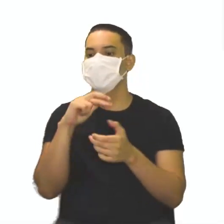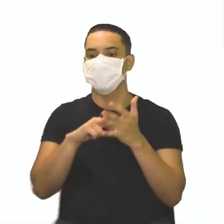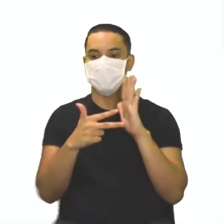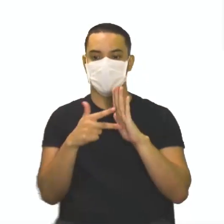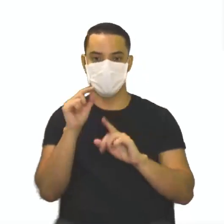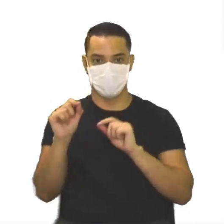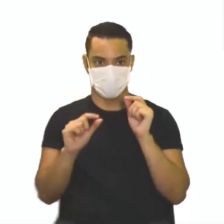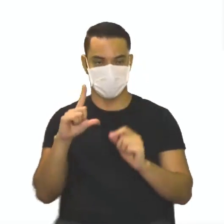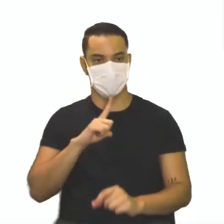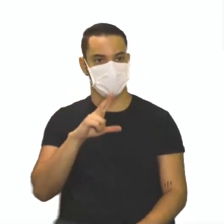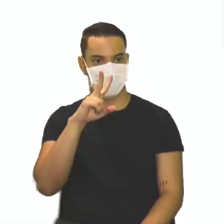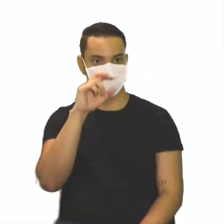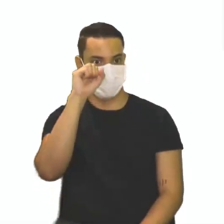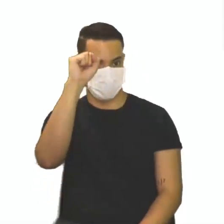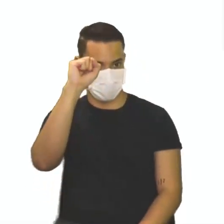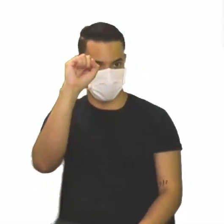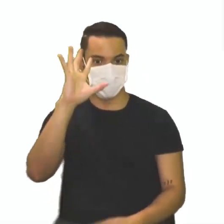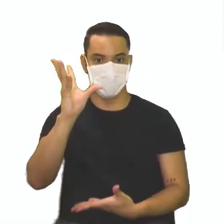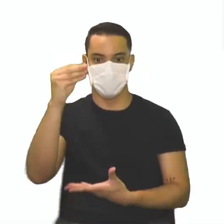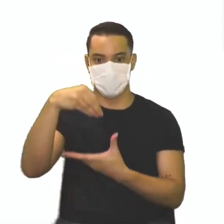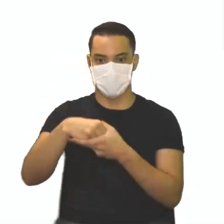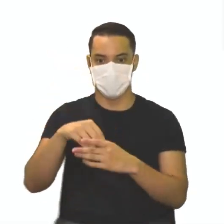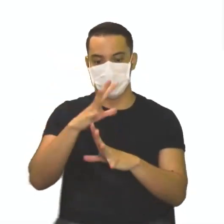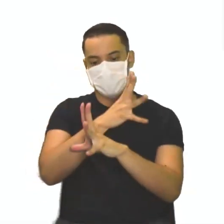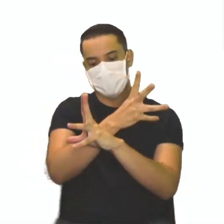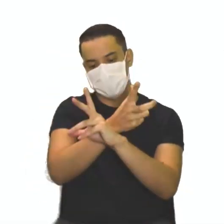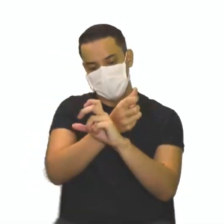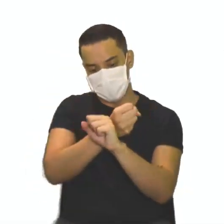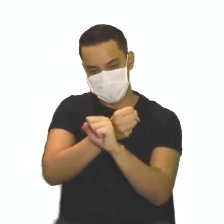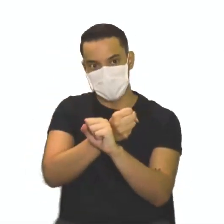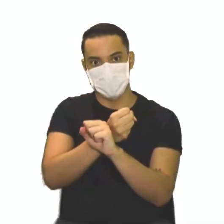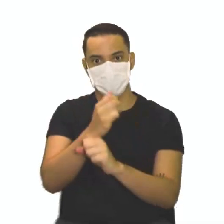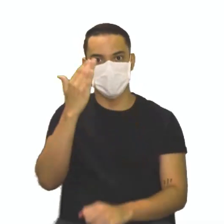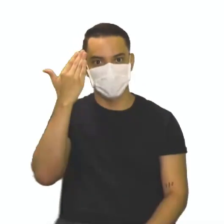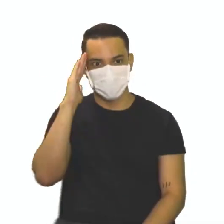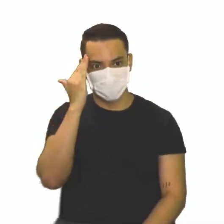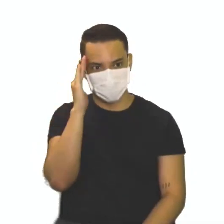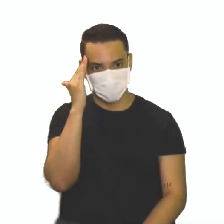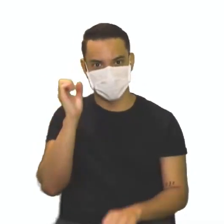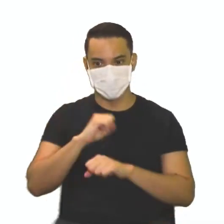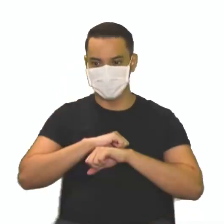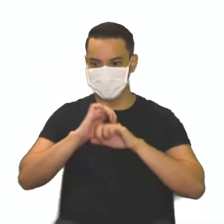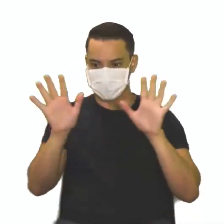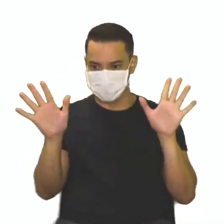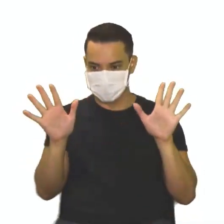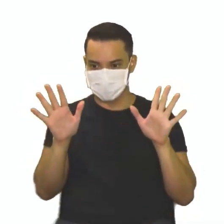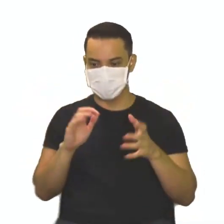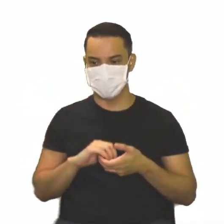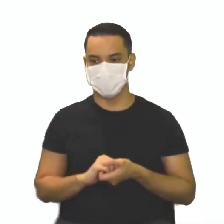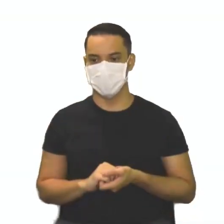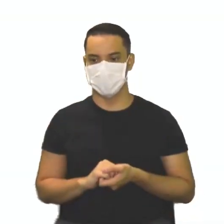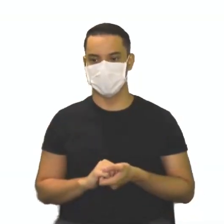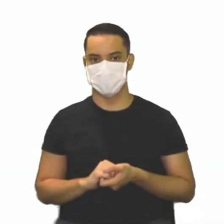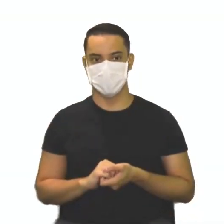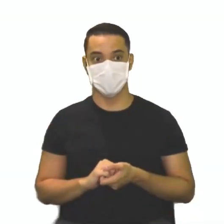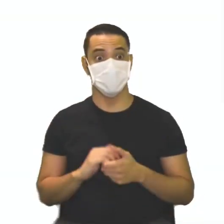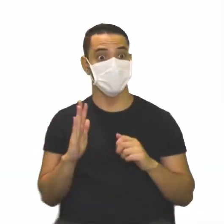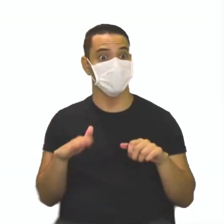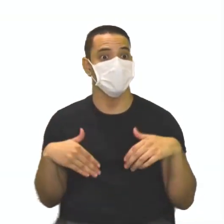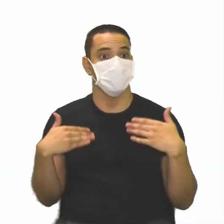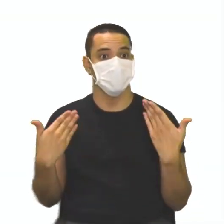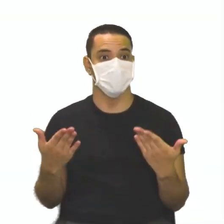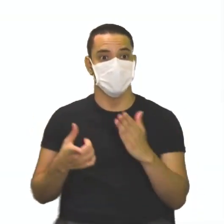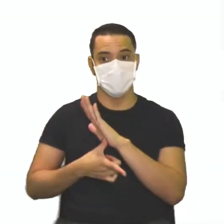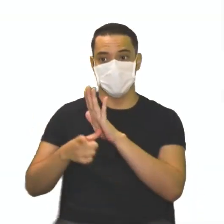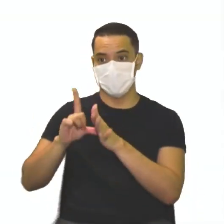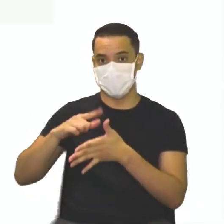eu tenho força elétrica de atração. Entendido isso, pessoal? Bom, e o que eu estava falando para